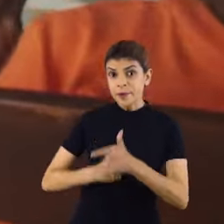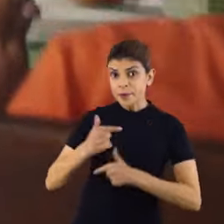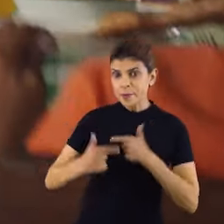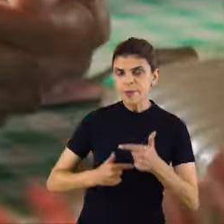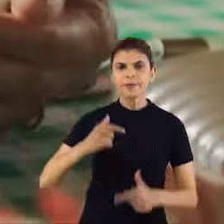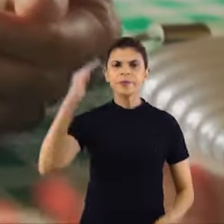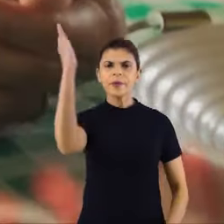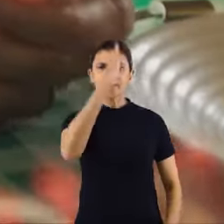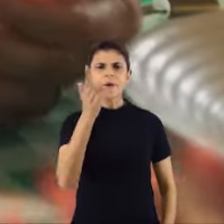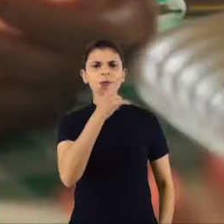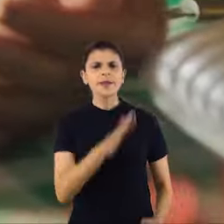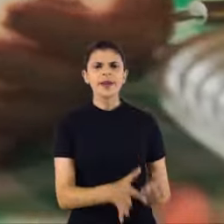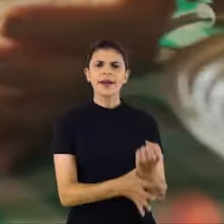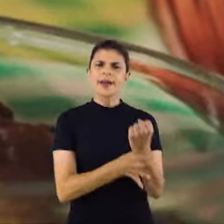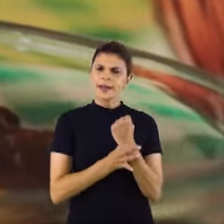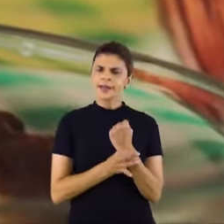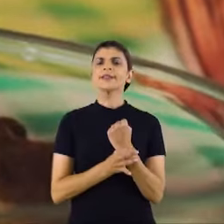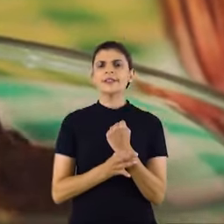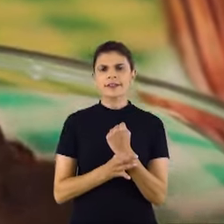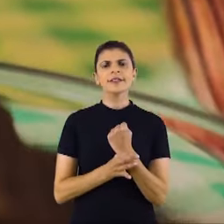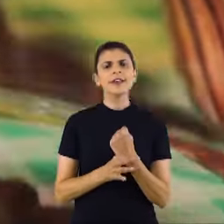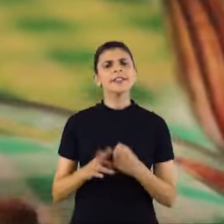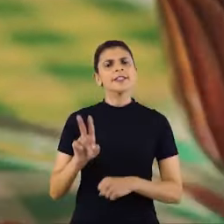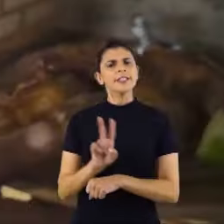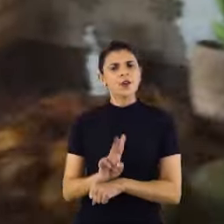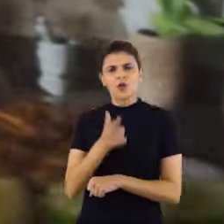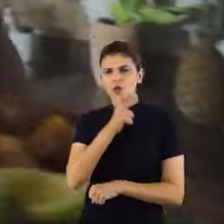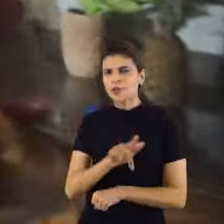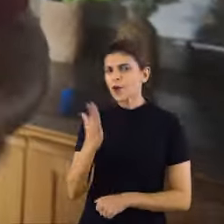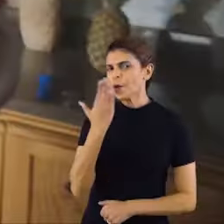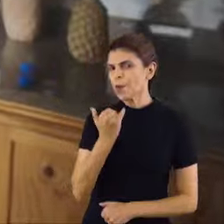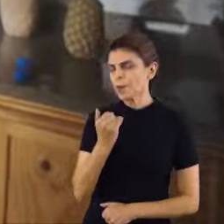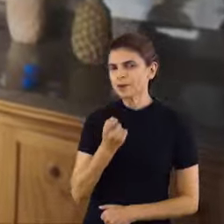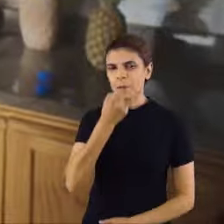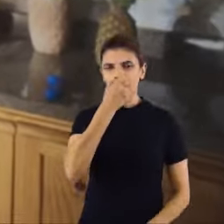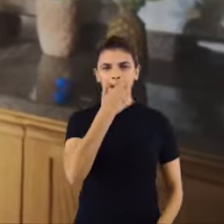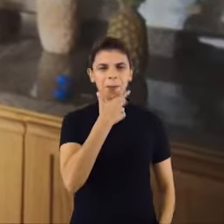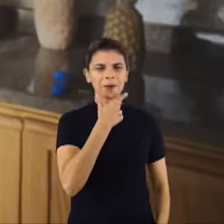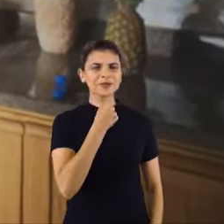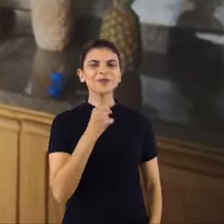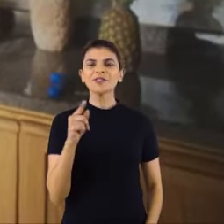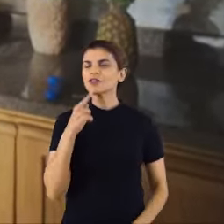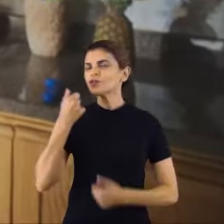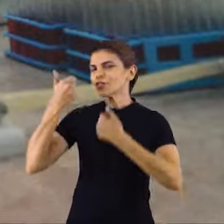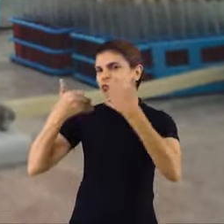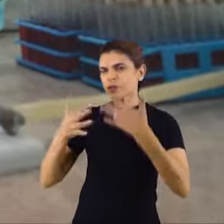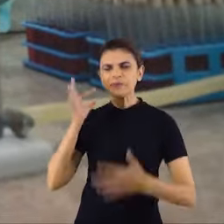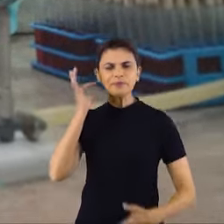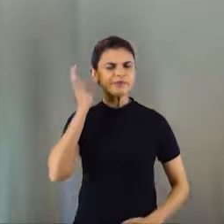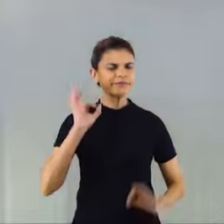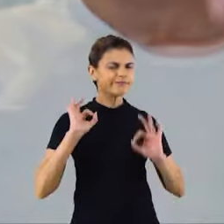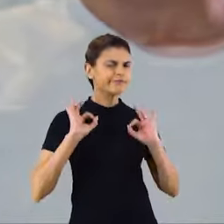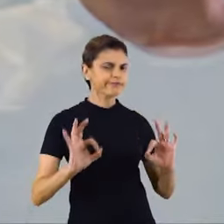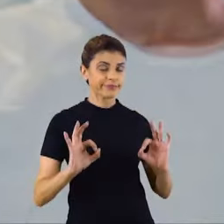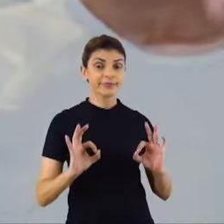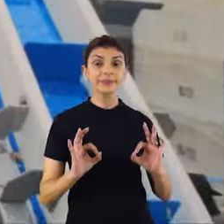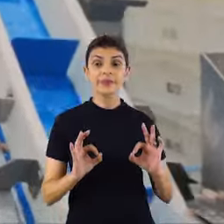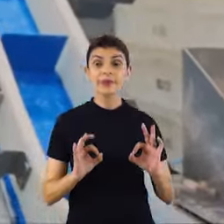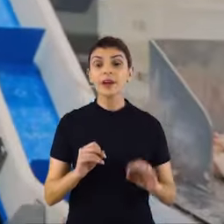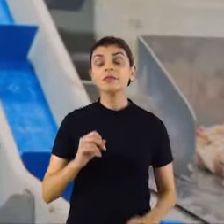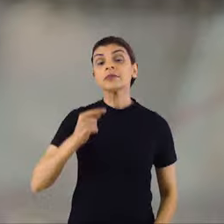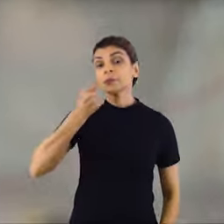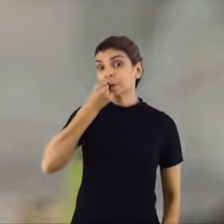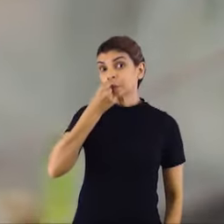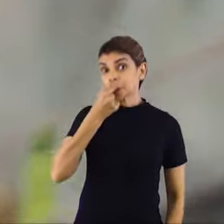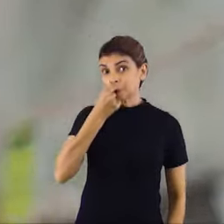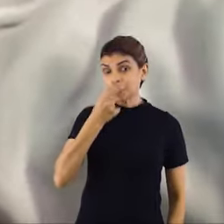O Brasil trabalha para garantir a segurança do que você consome. Por isso, quando o Fernando diz... Tá no capricho. O Elias seguiu à risca